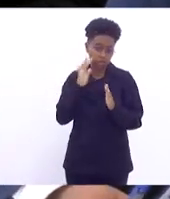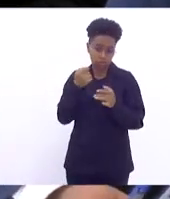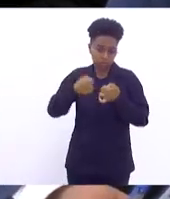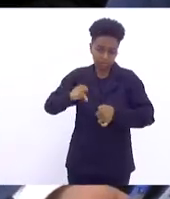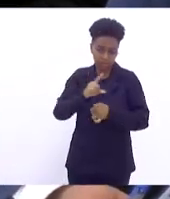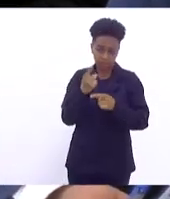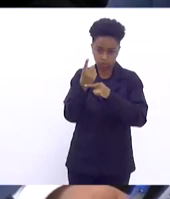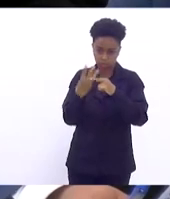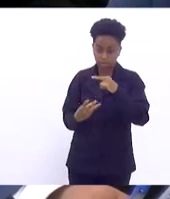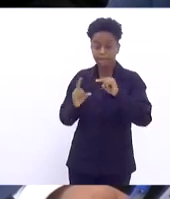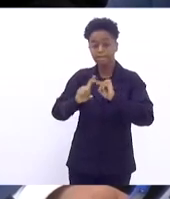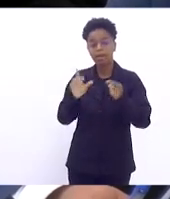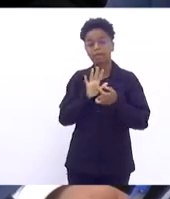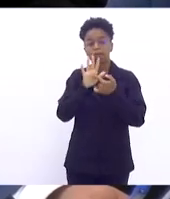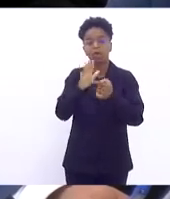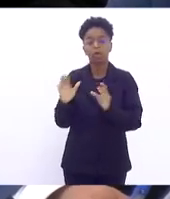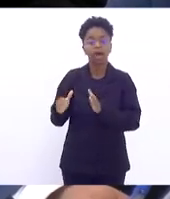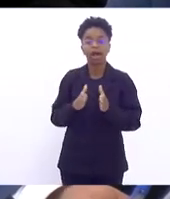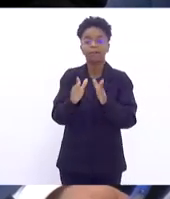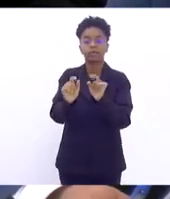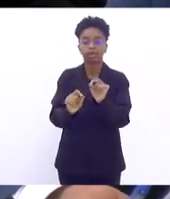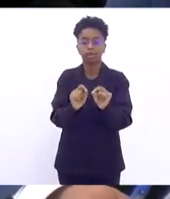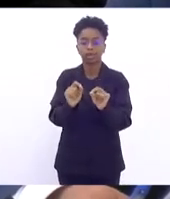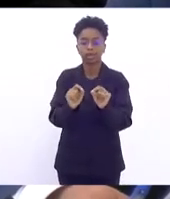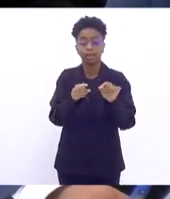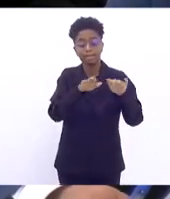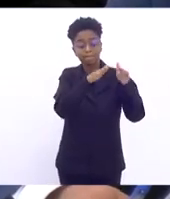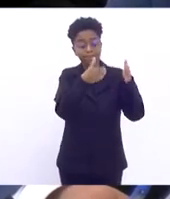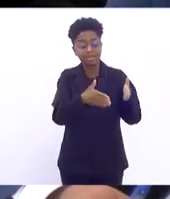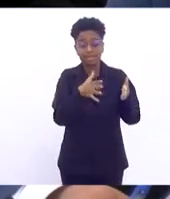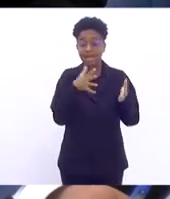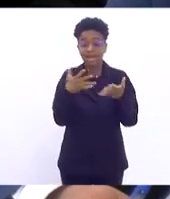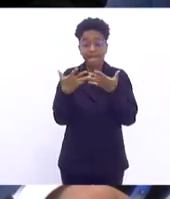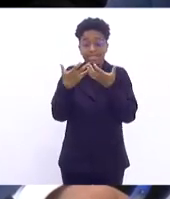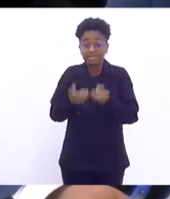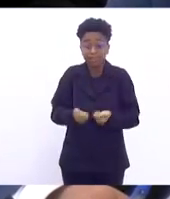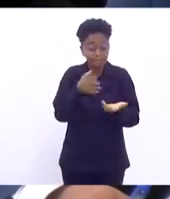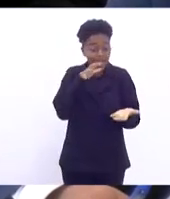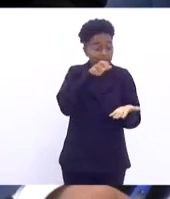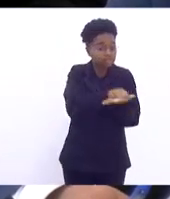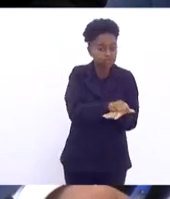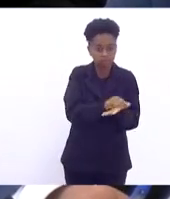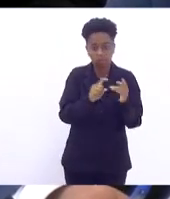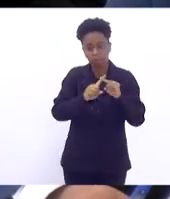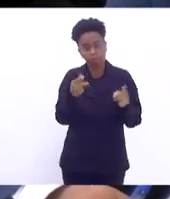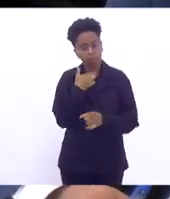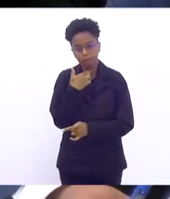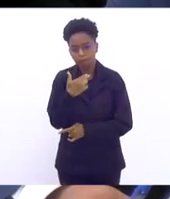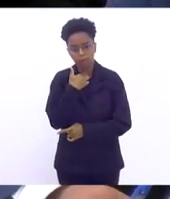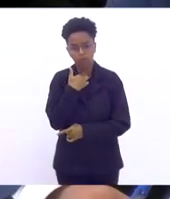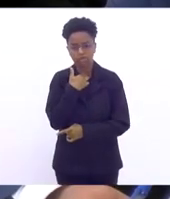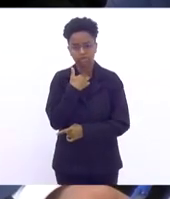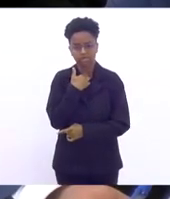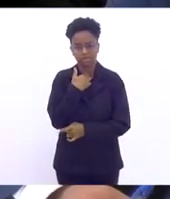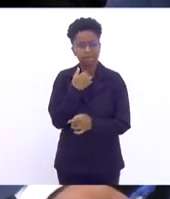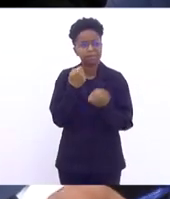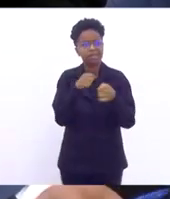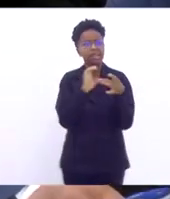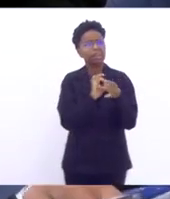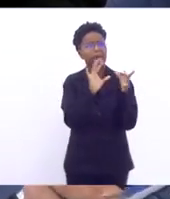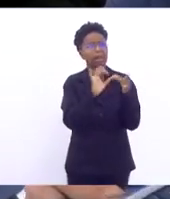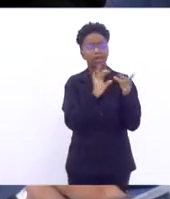isso aponta para um caminho de que a mesa recebe o registro mas ela não pode ter uma condicionante de autorização